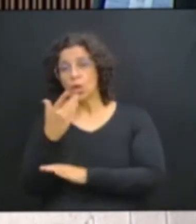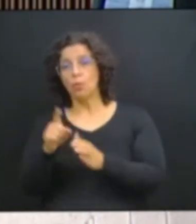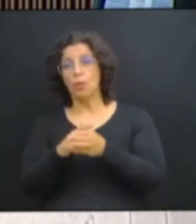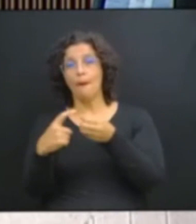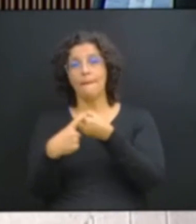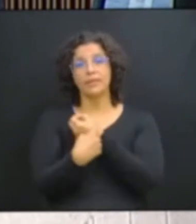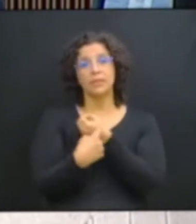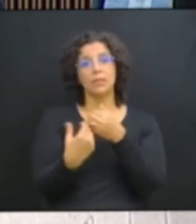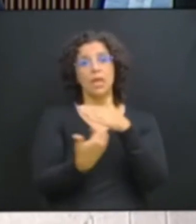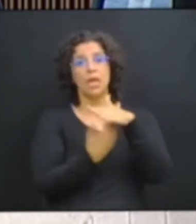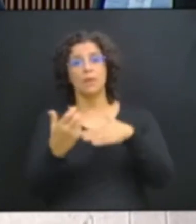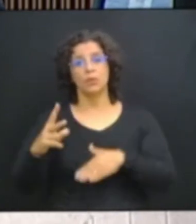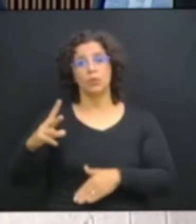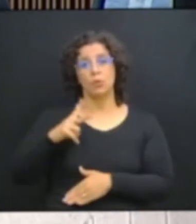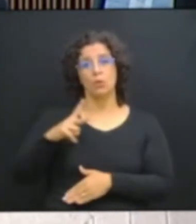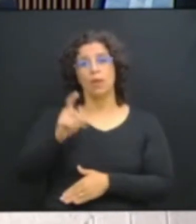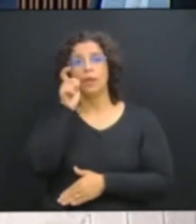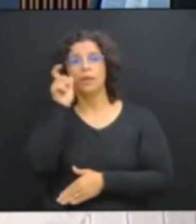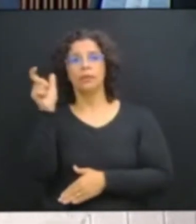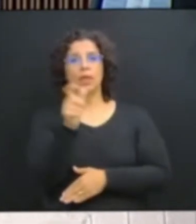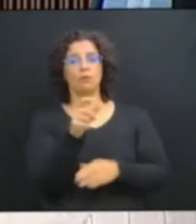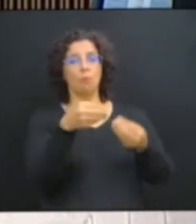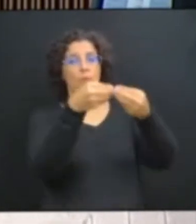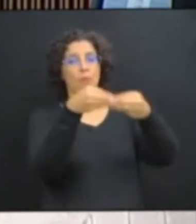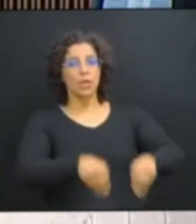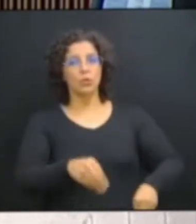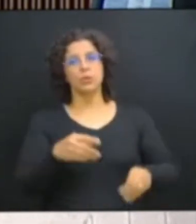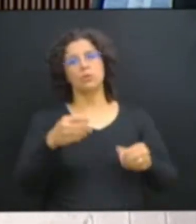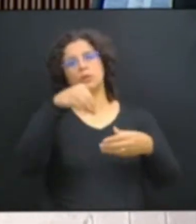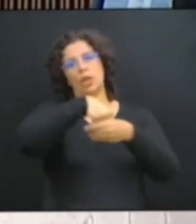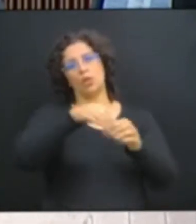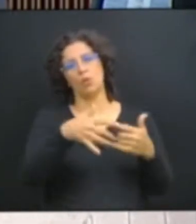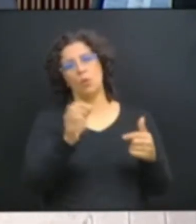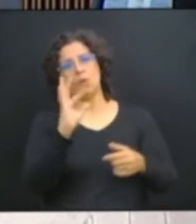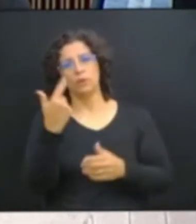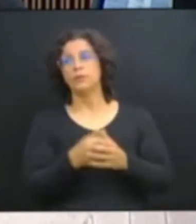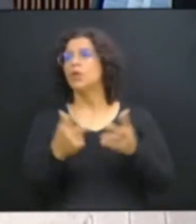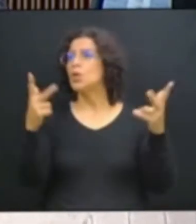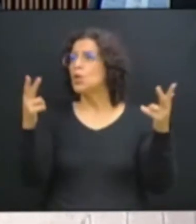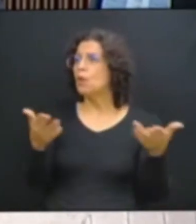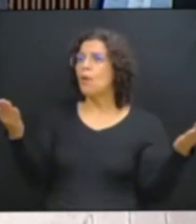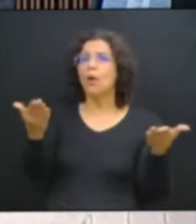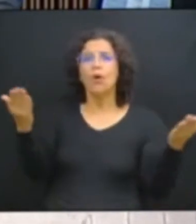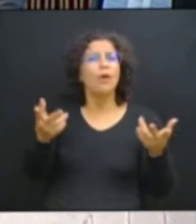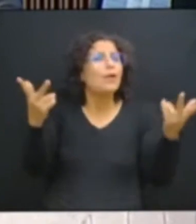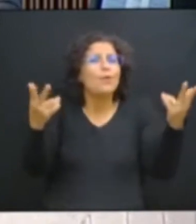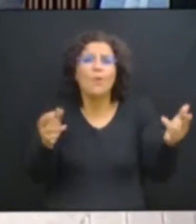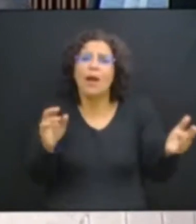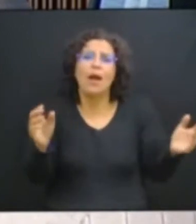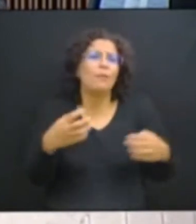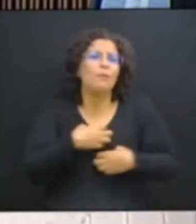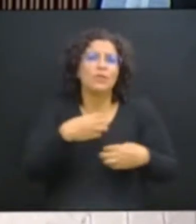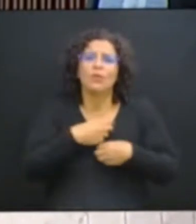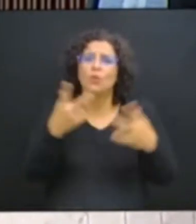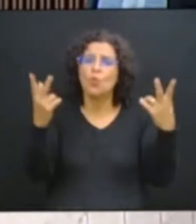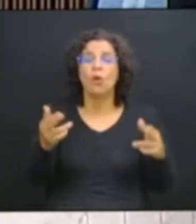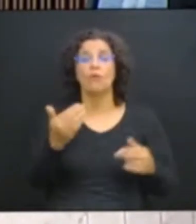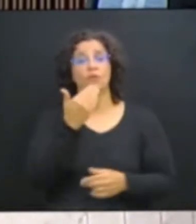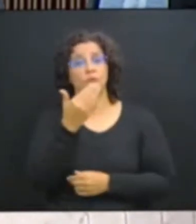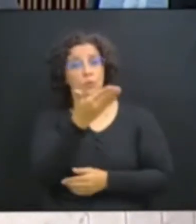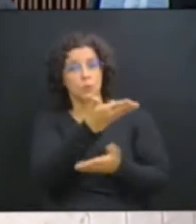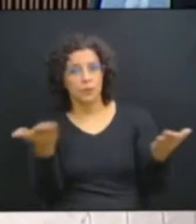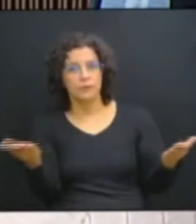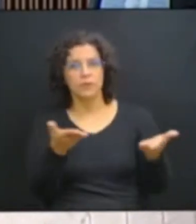parceria com empresas privadas que teriam gerado prejuízos para a Copel. Igualzinho o cenário de hoje. Então eu quero aqui